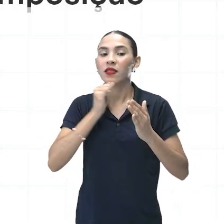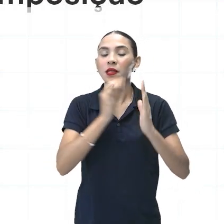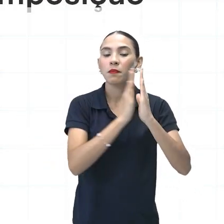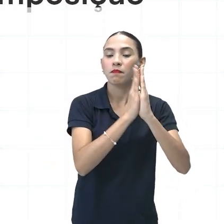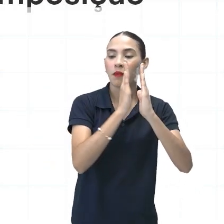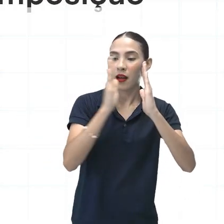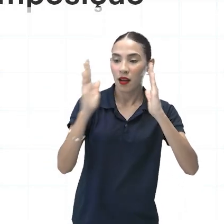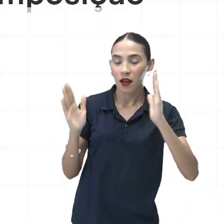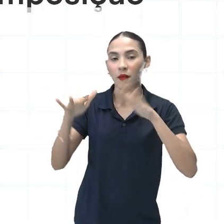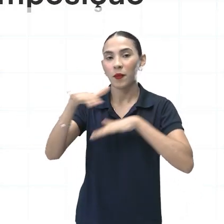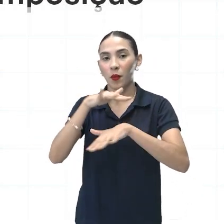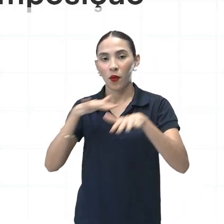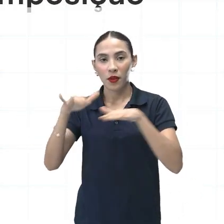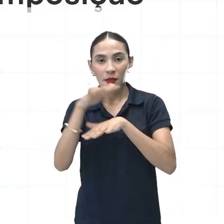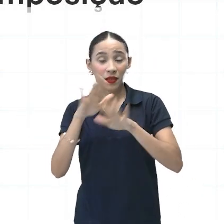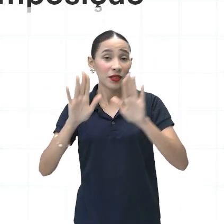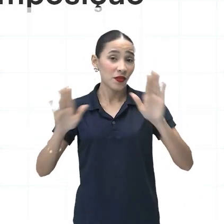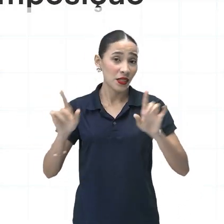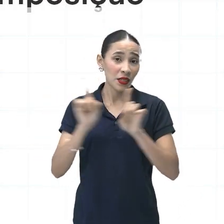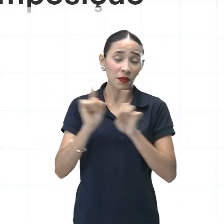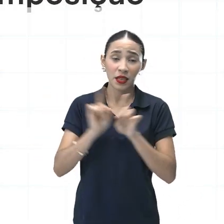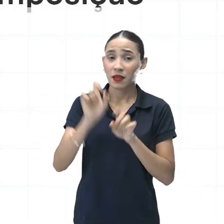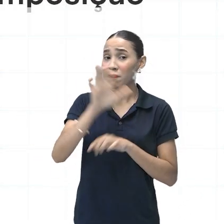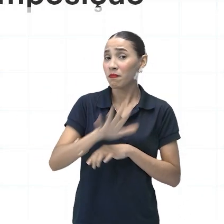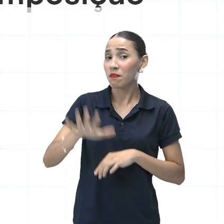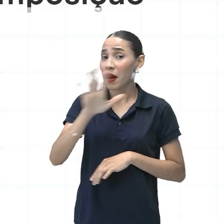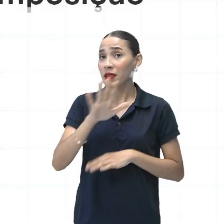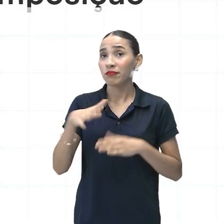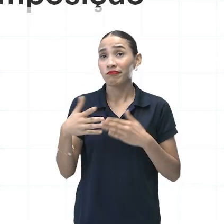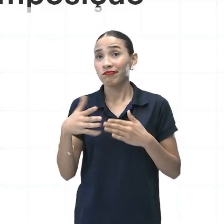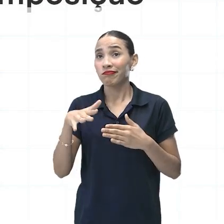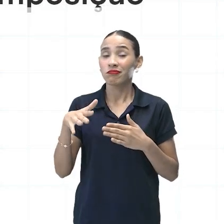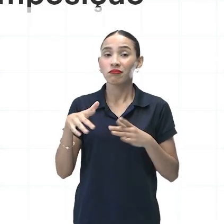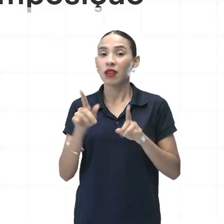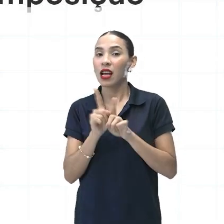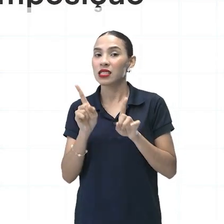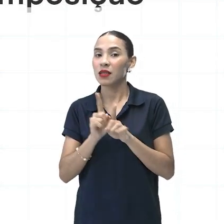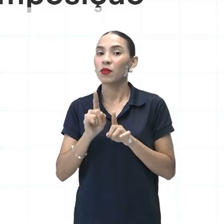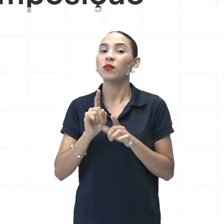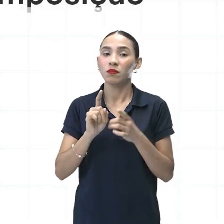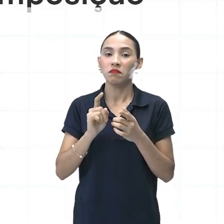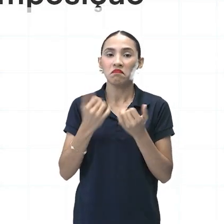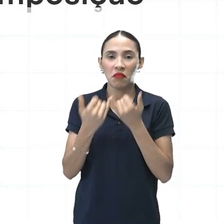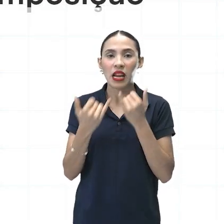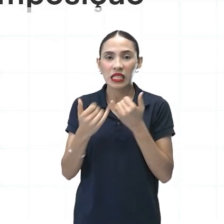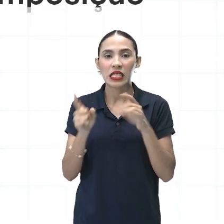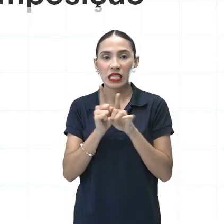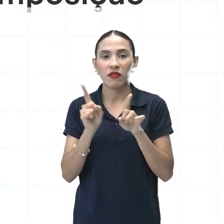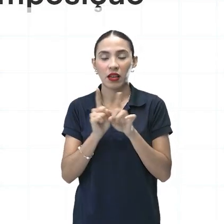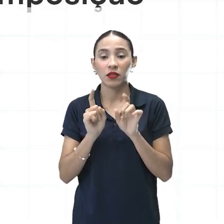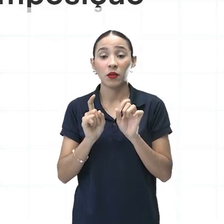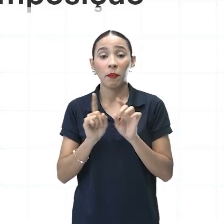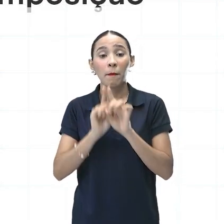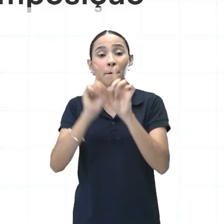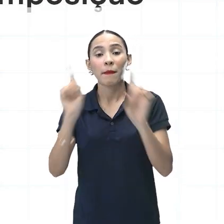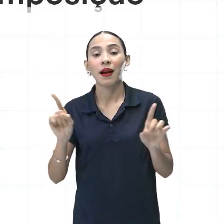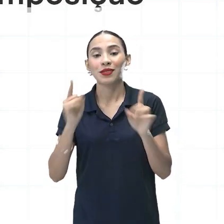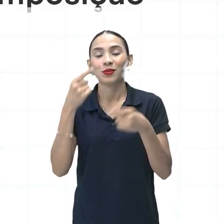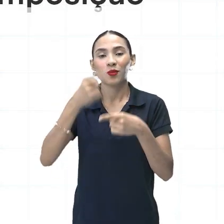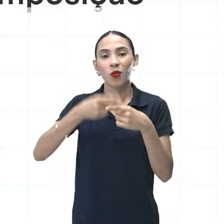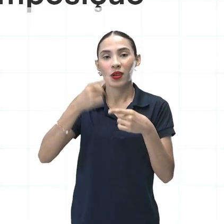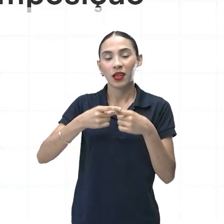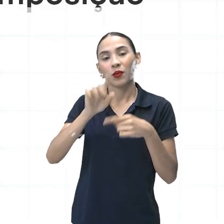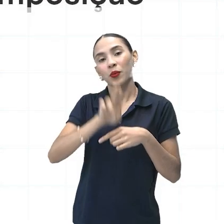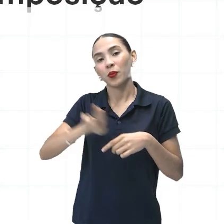sequência de movimento e, às vezes, tornava a imagem até, vamos dizer, abstrata, tá? Isso devido ao uso de